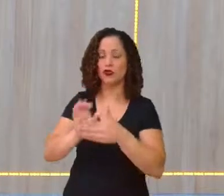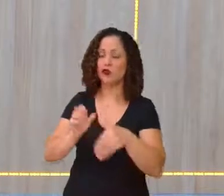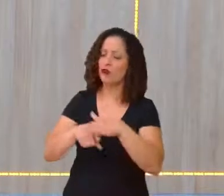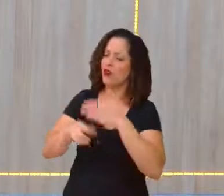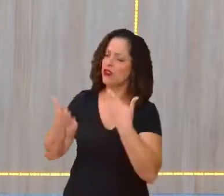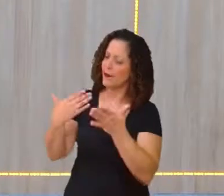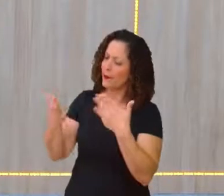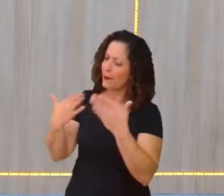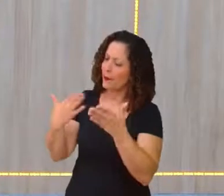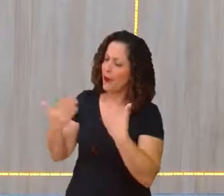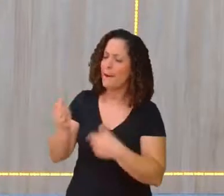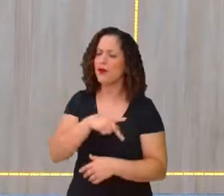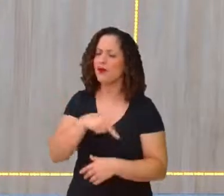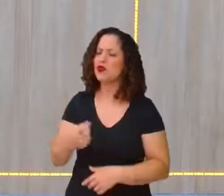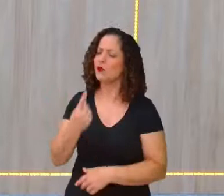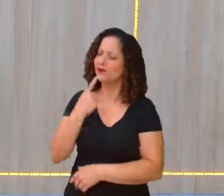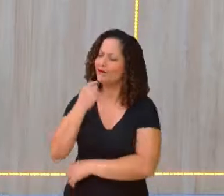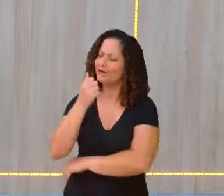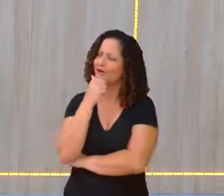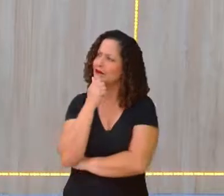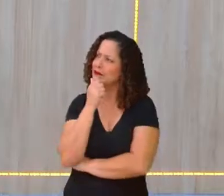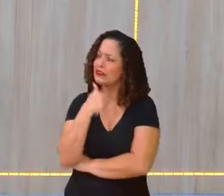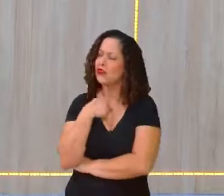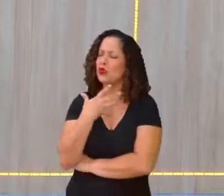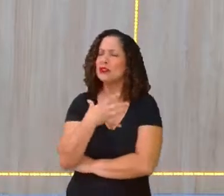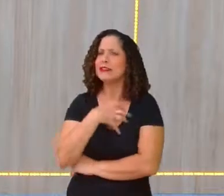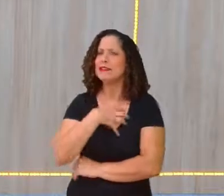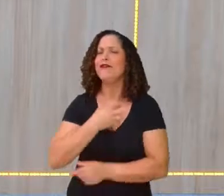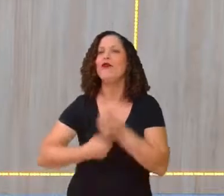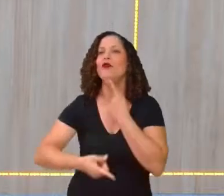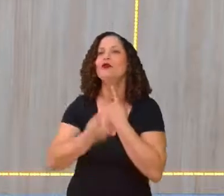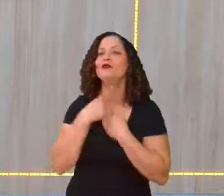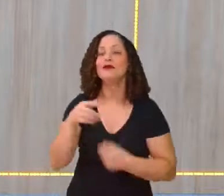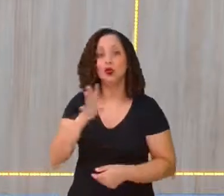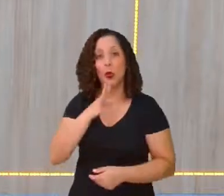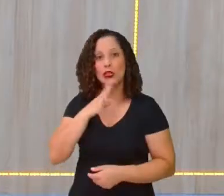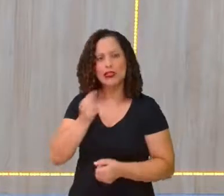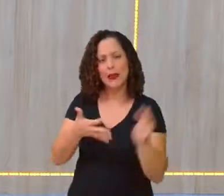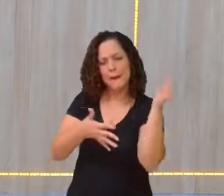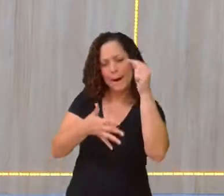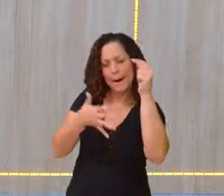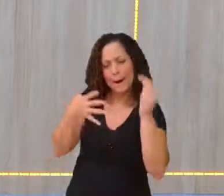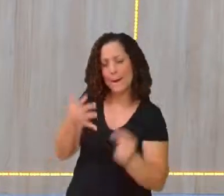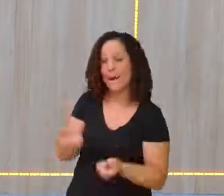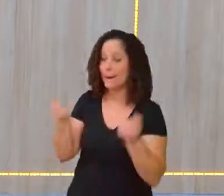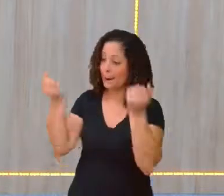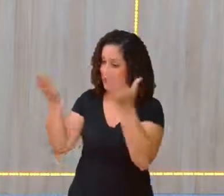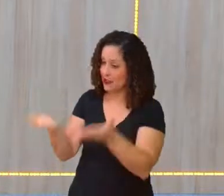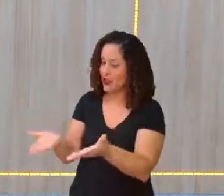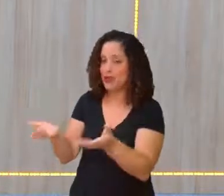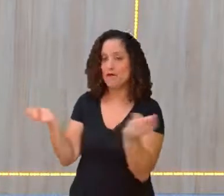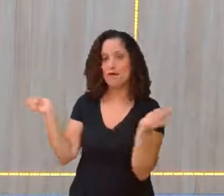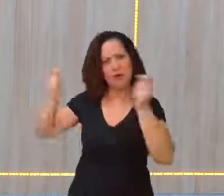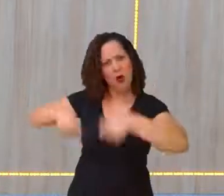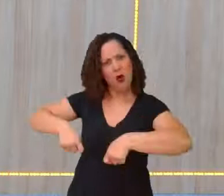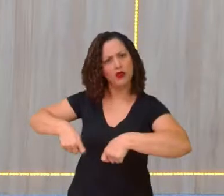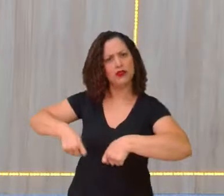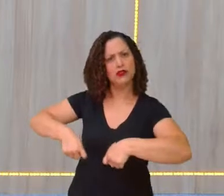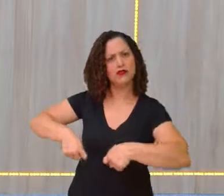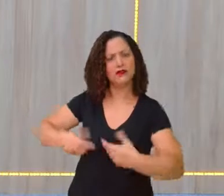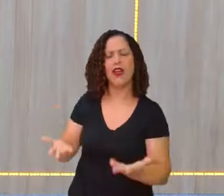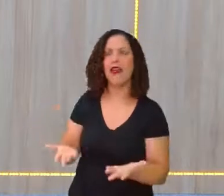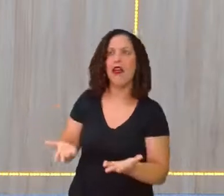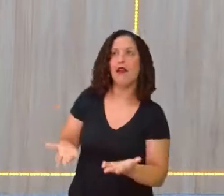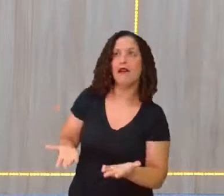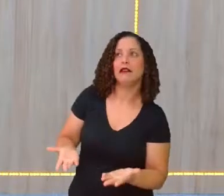veja só, eu estava sentindo falta, né? Eu queria praticar, eu queria conhecer um pouquinho disso aqui. O senhor ou a senhora, né? Poderia aí,